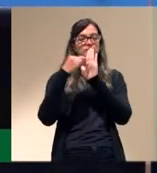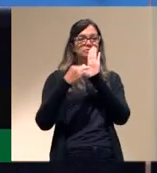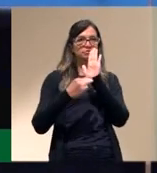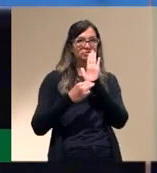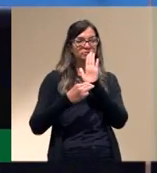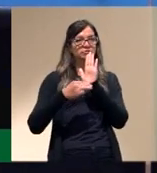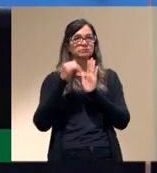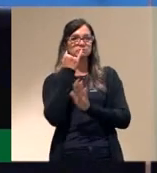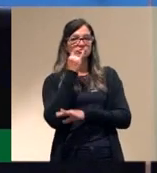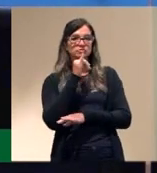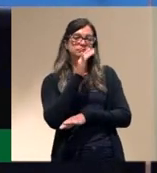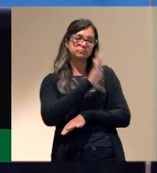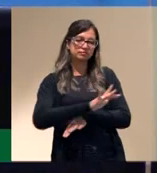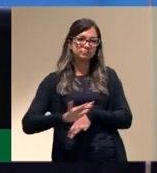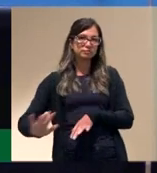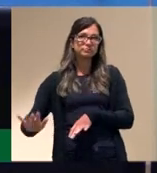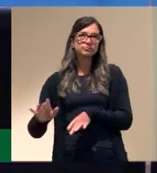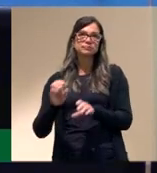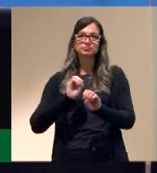educação infantil